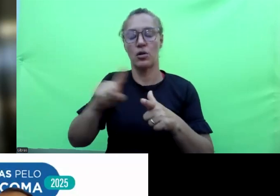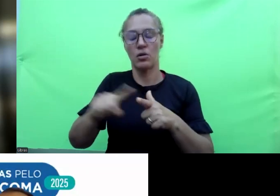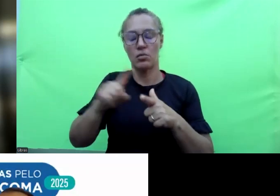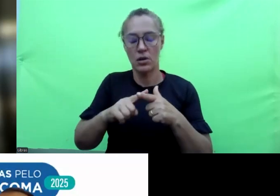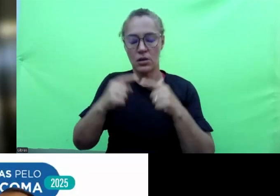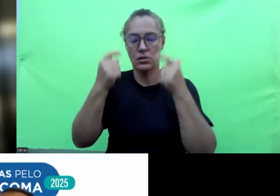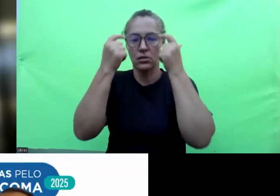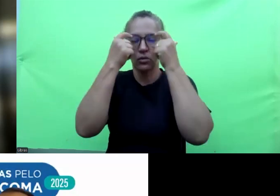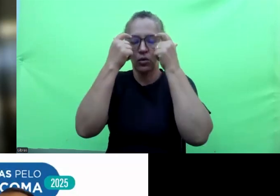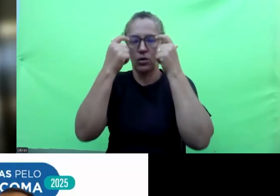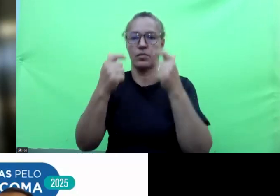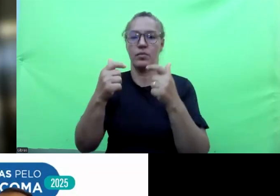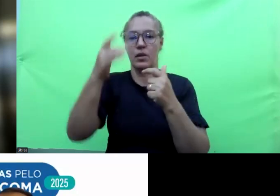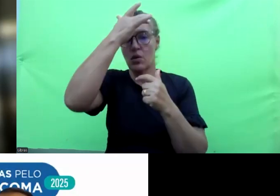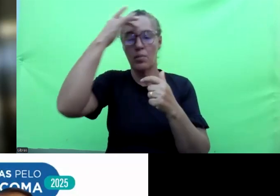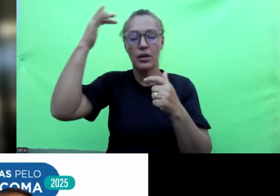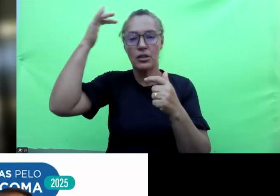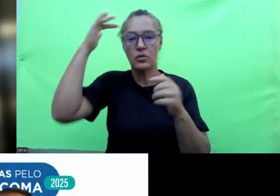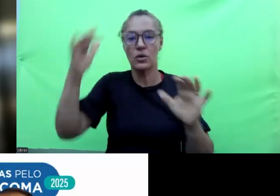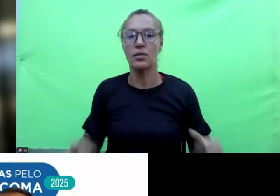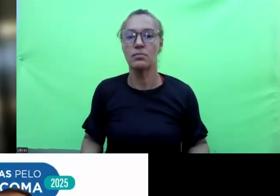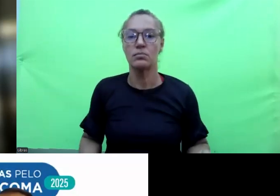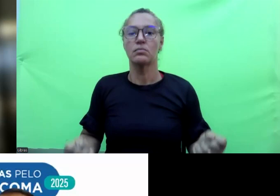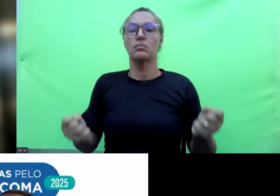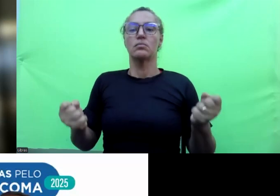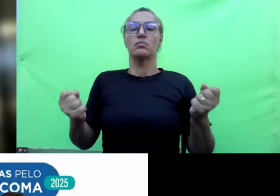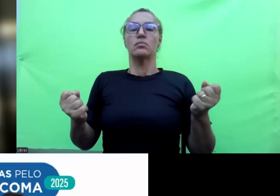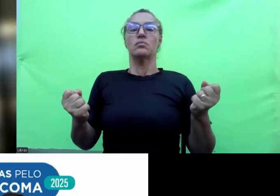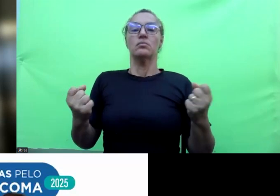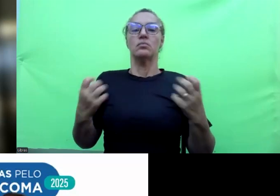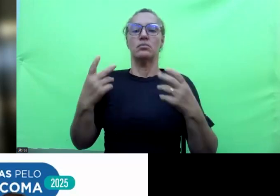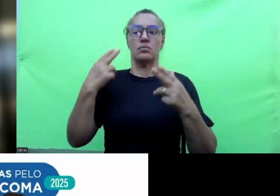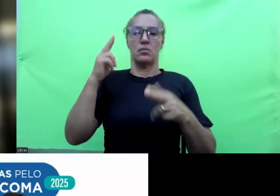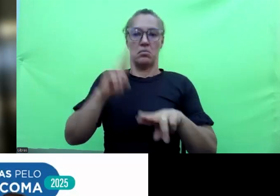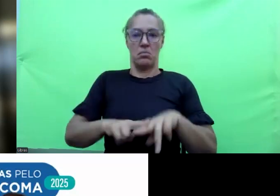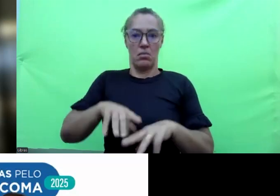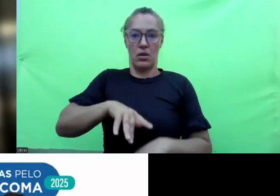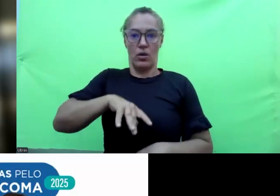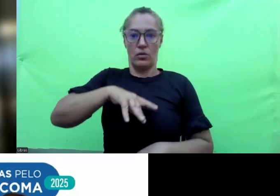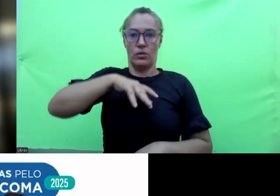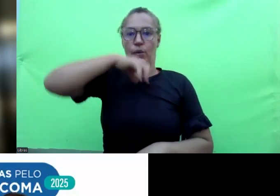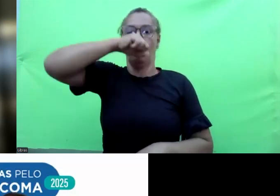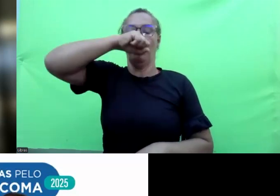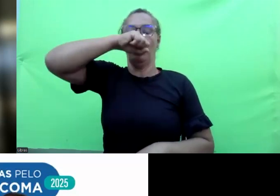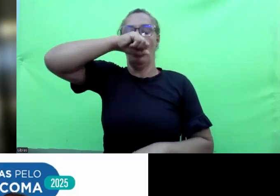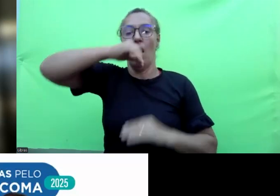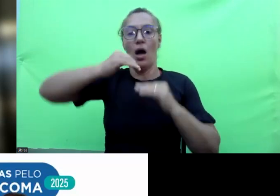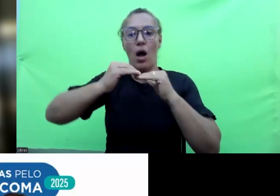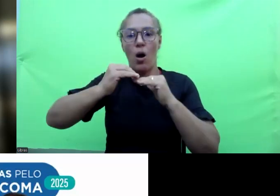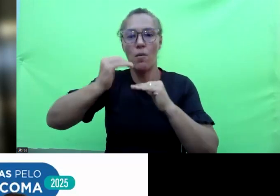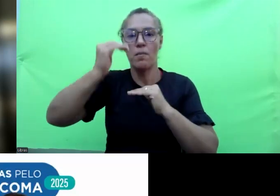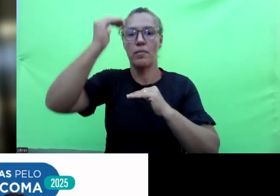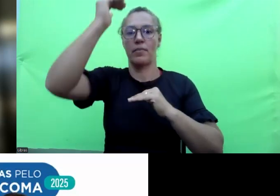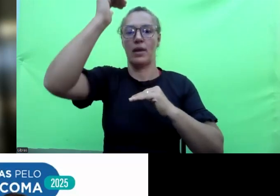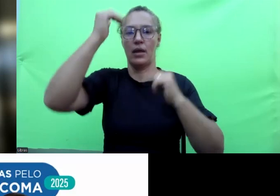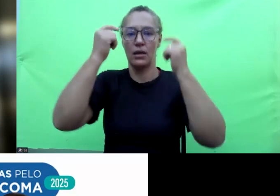o peso e prende a respiração, ela tem um risco aumentado para a pressão do